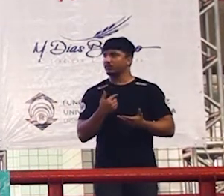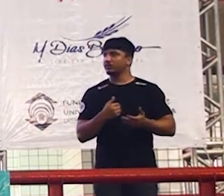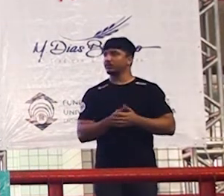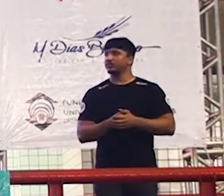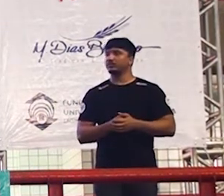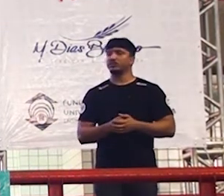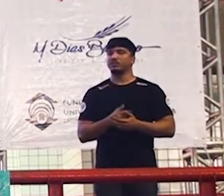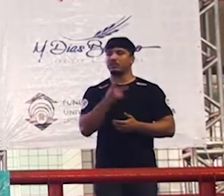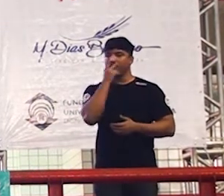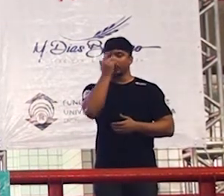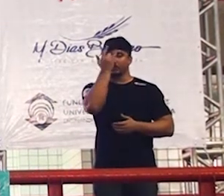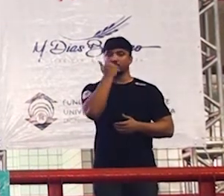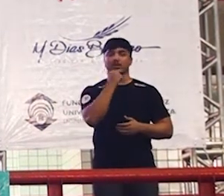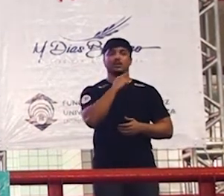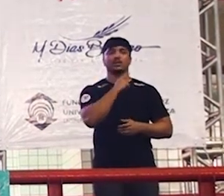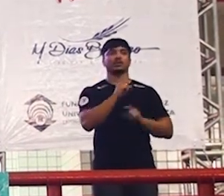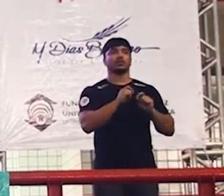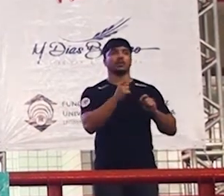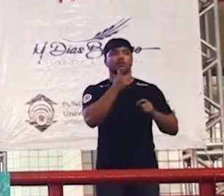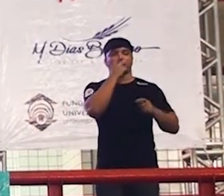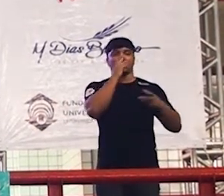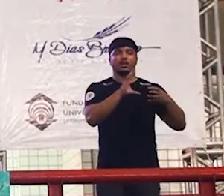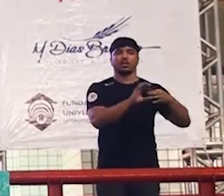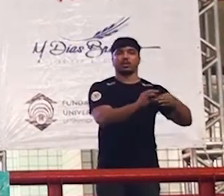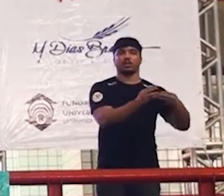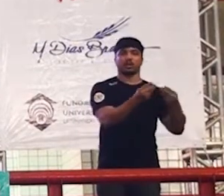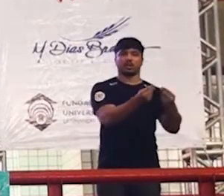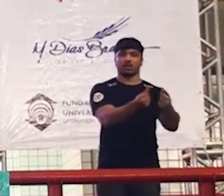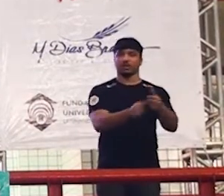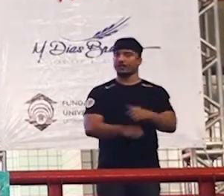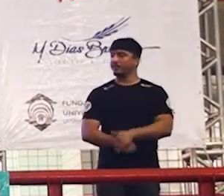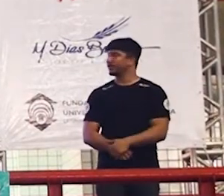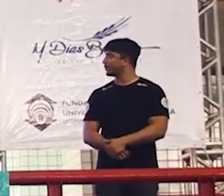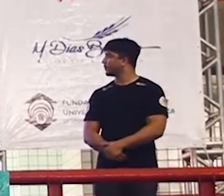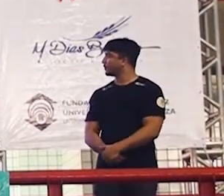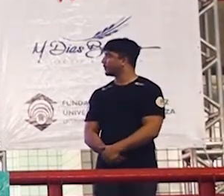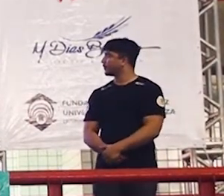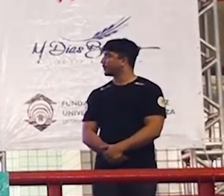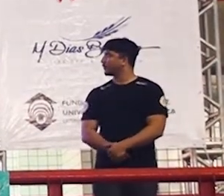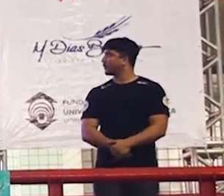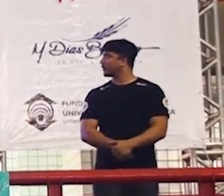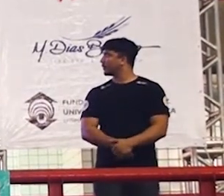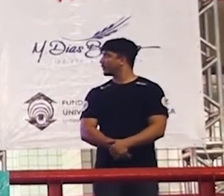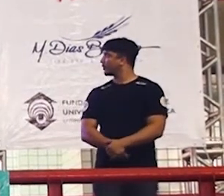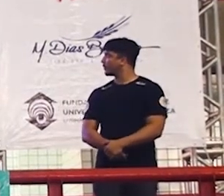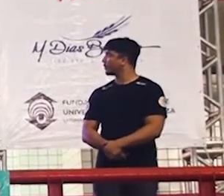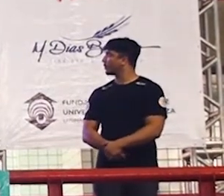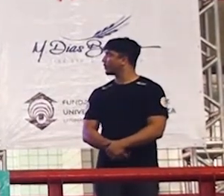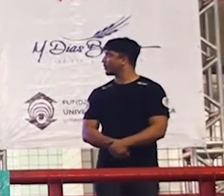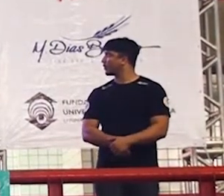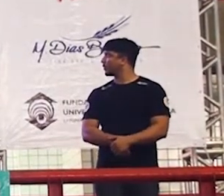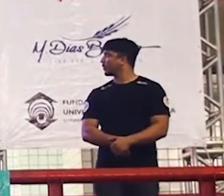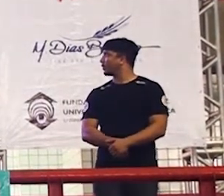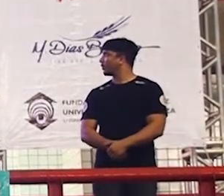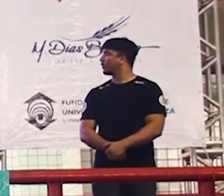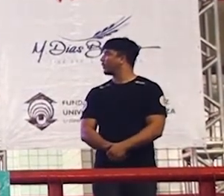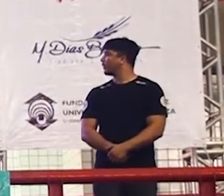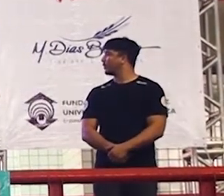e a cegueira normalmente leva à alienação, né? Como são admiráveis as pessoas que nós não conhecemos